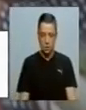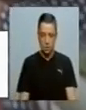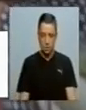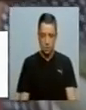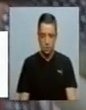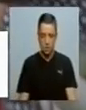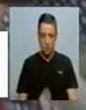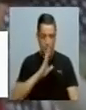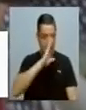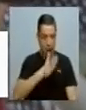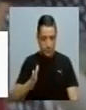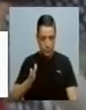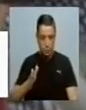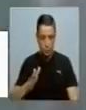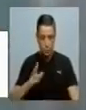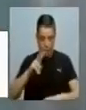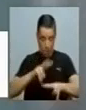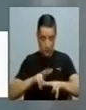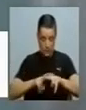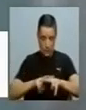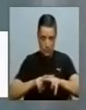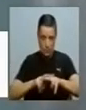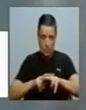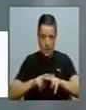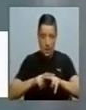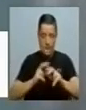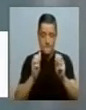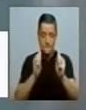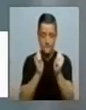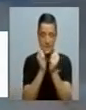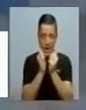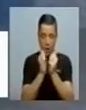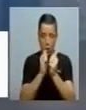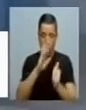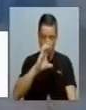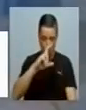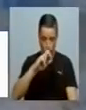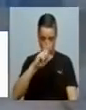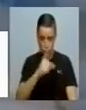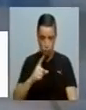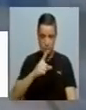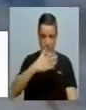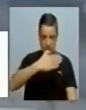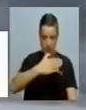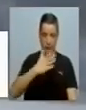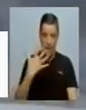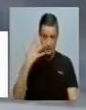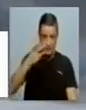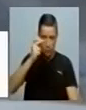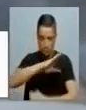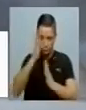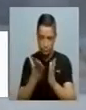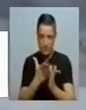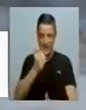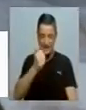São rotinas diárias na cela da cadeia de Pinheiro da Cruz. Luís Lopes tem 71 anos. Há 5 começou a cumprir a pena de